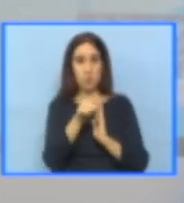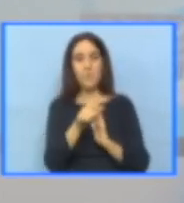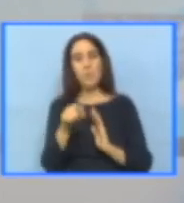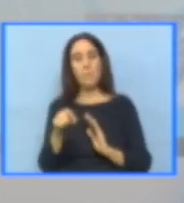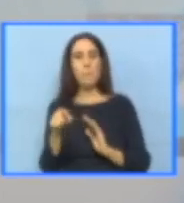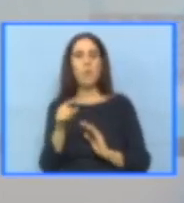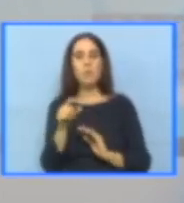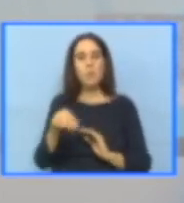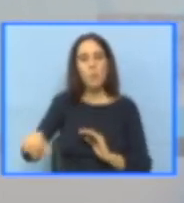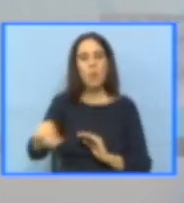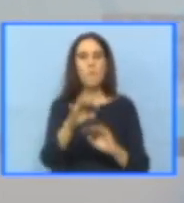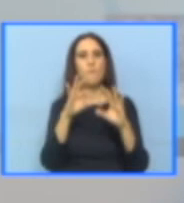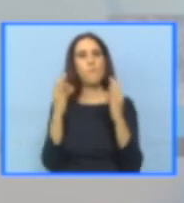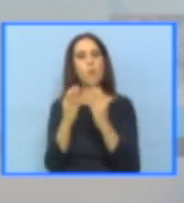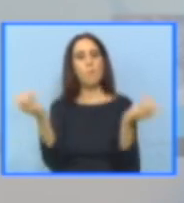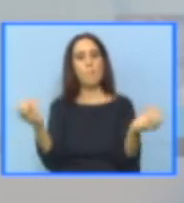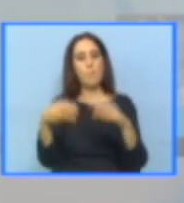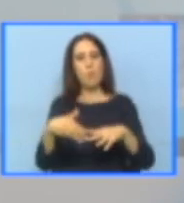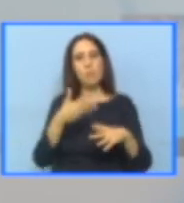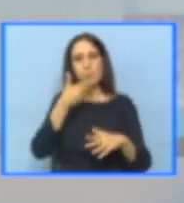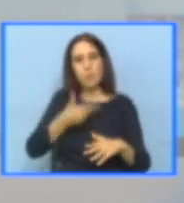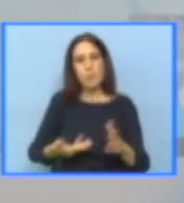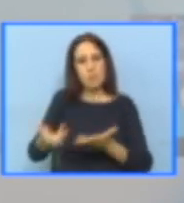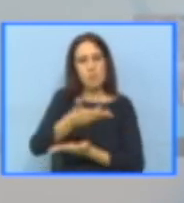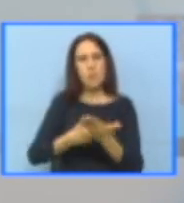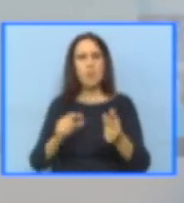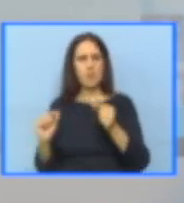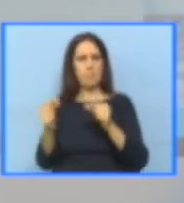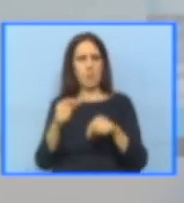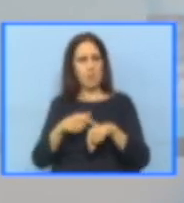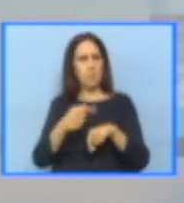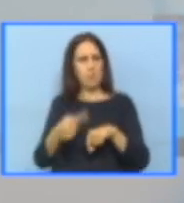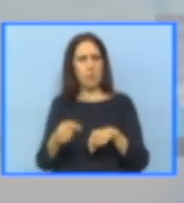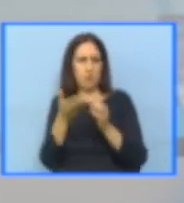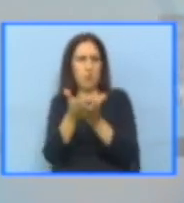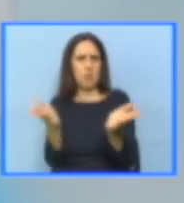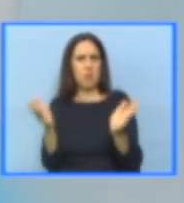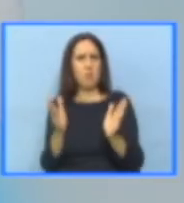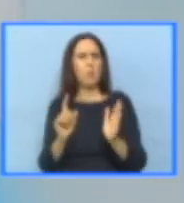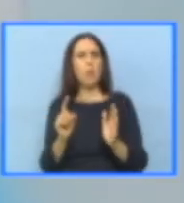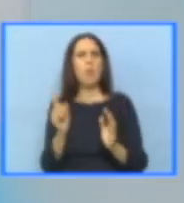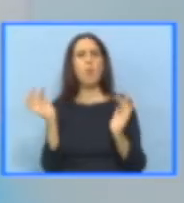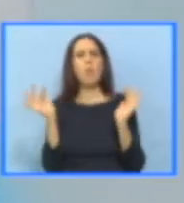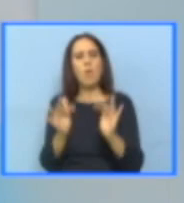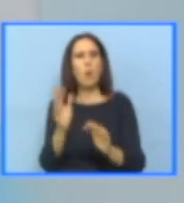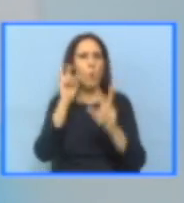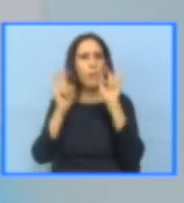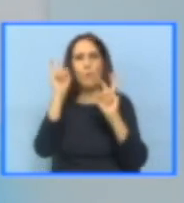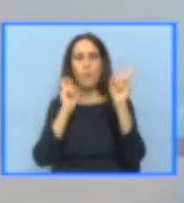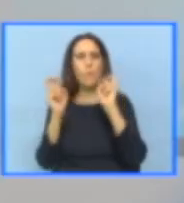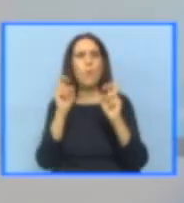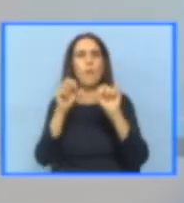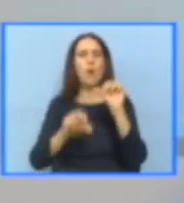partilhar as suas experiências. Haverá tempo para debate alargado, não é uma coisa em que a gente vai lá e ouve, mas não